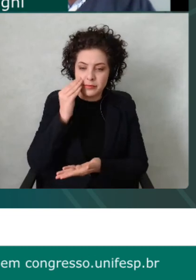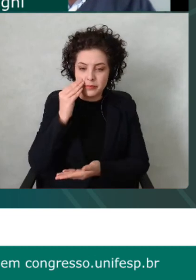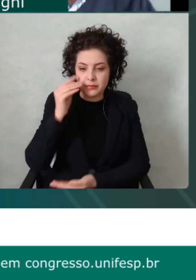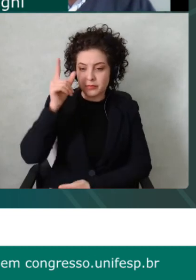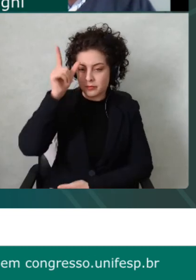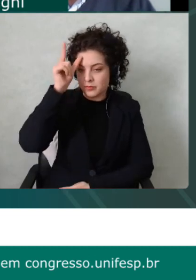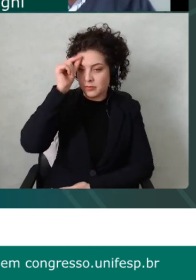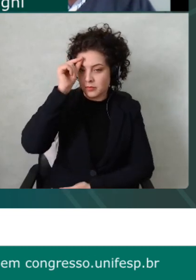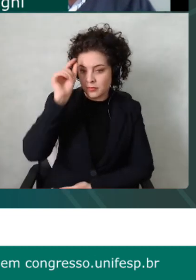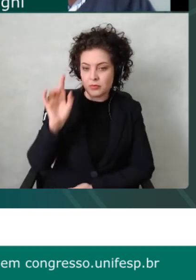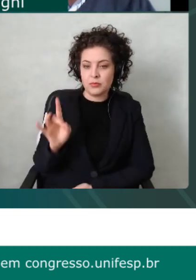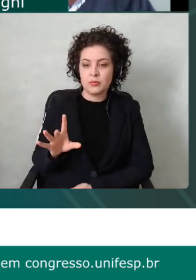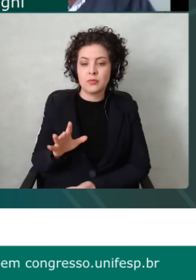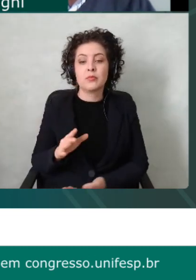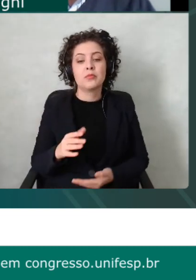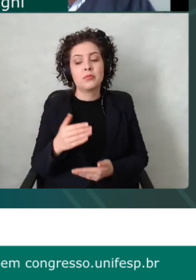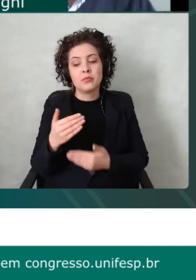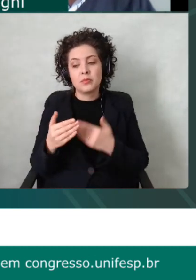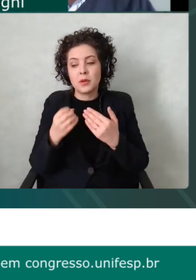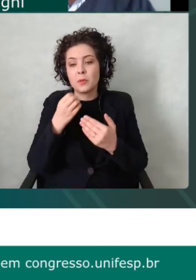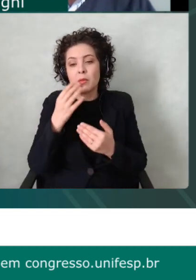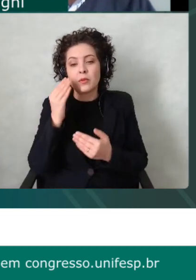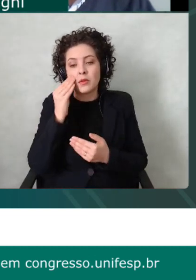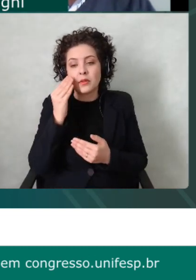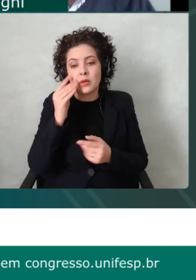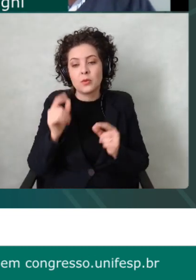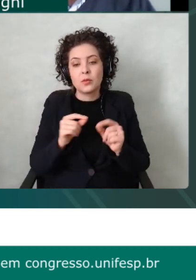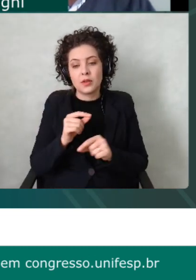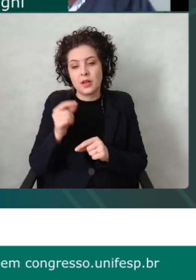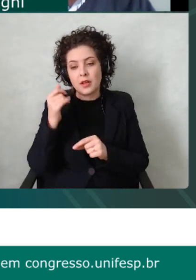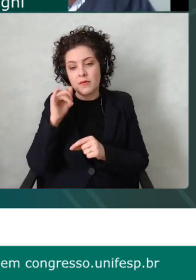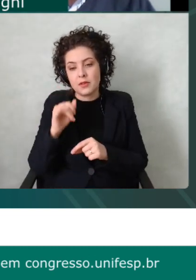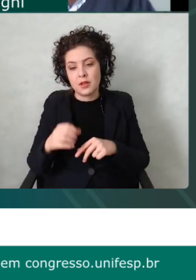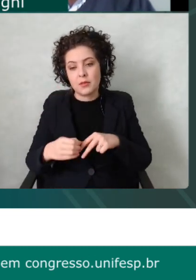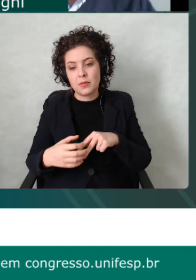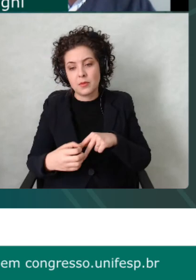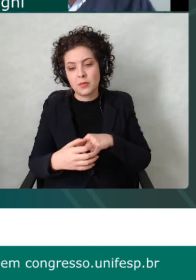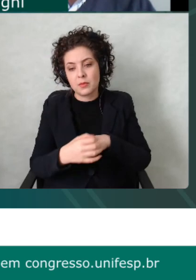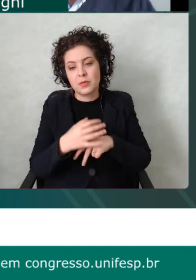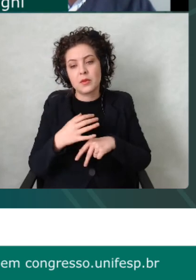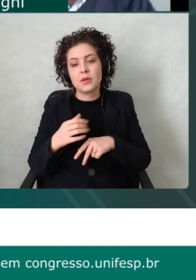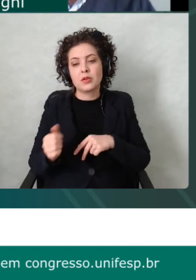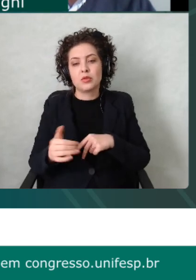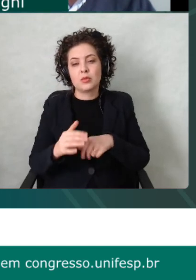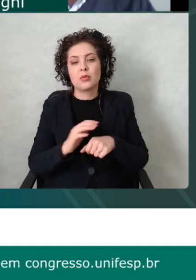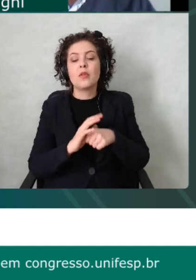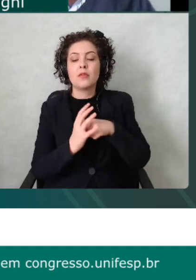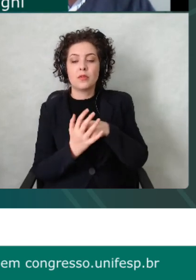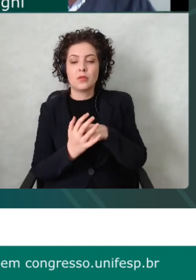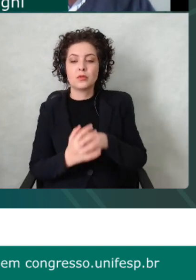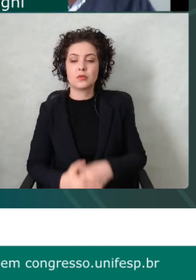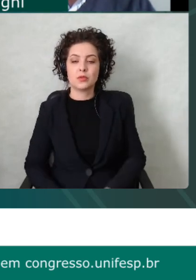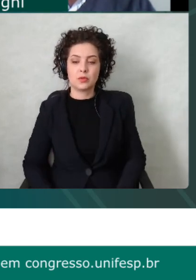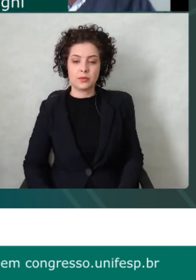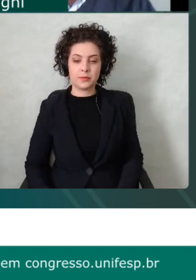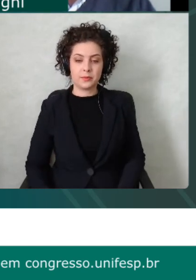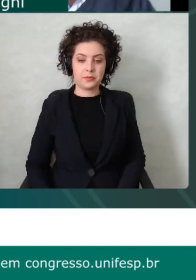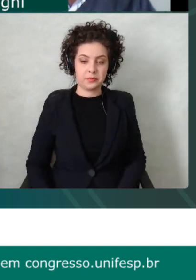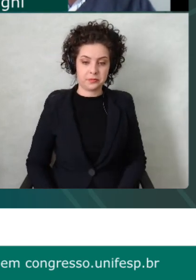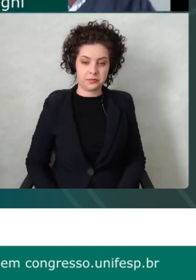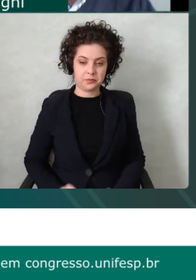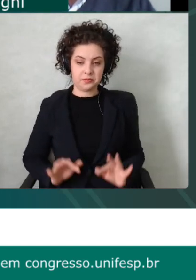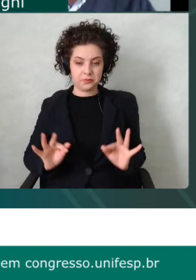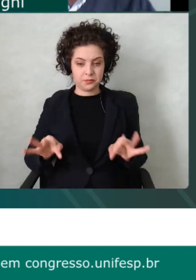menos no sentido de reverter a hipoxemia de pacientes com a nova Covid-19. E só para finalizar aqui, em relação